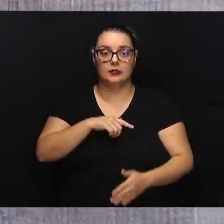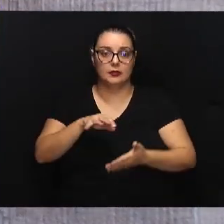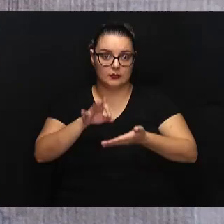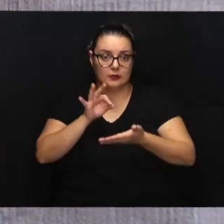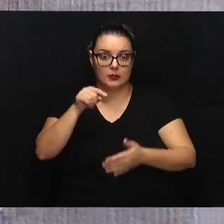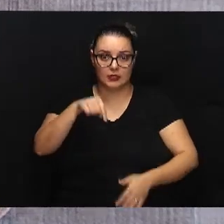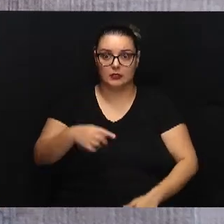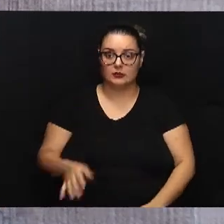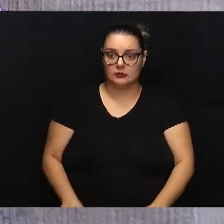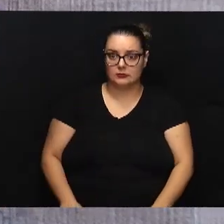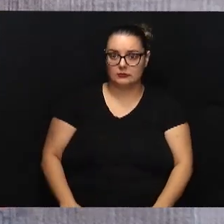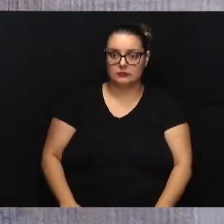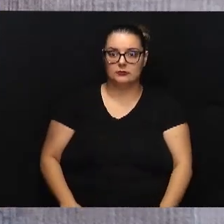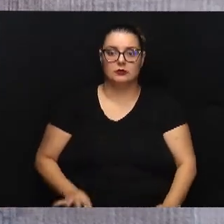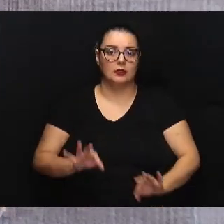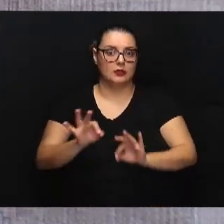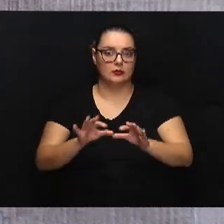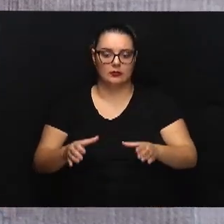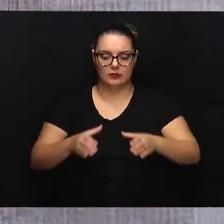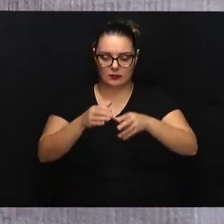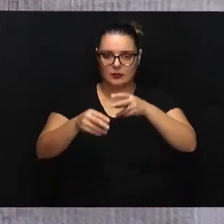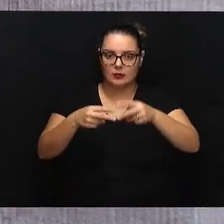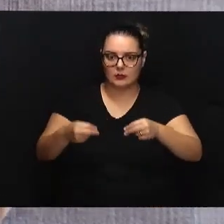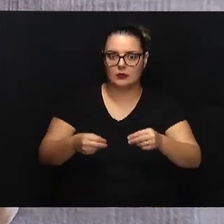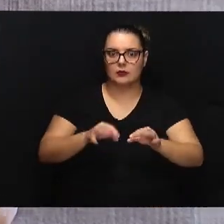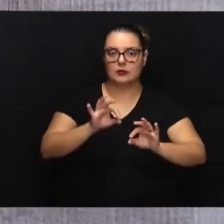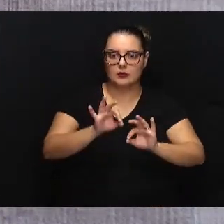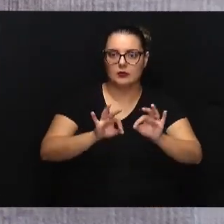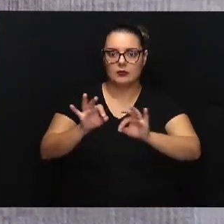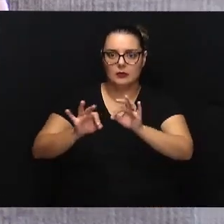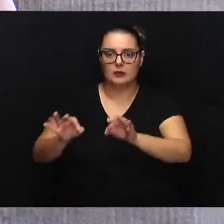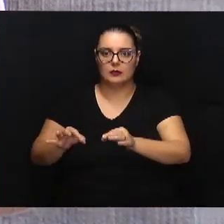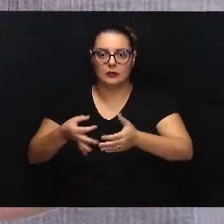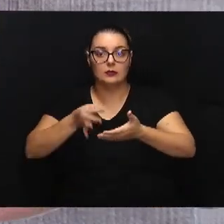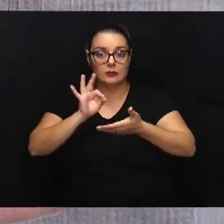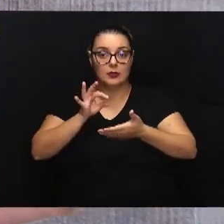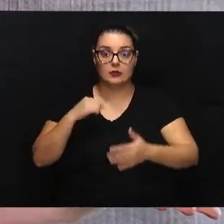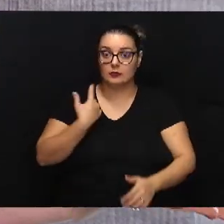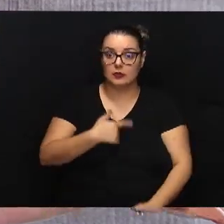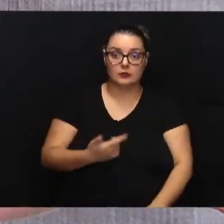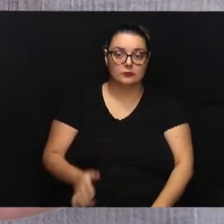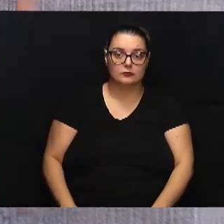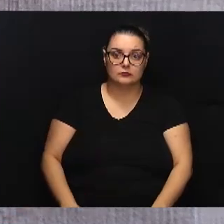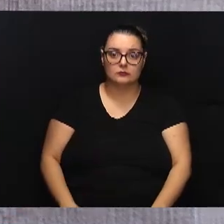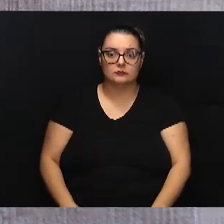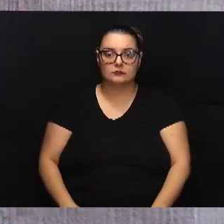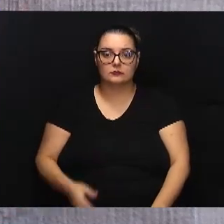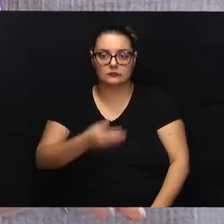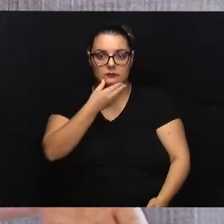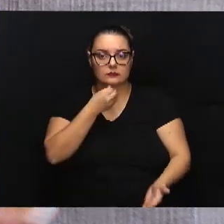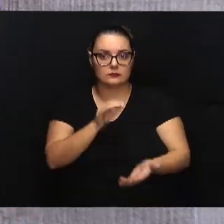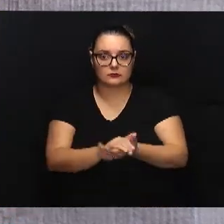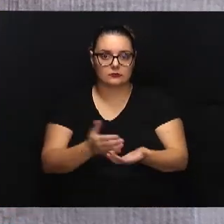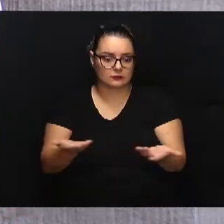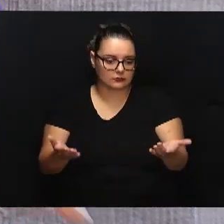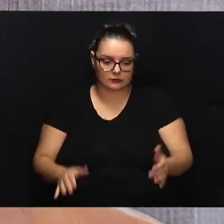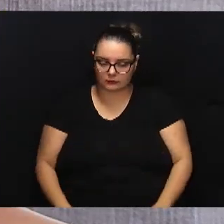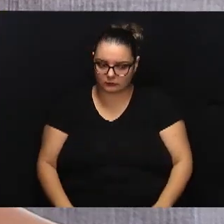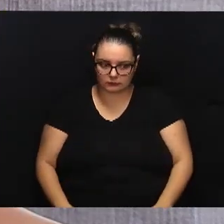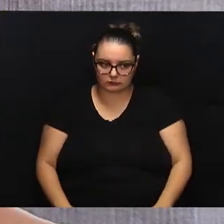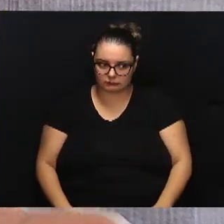aí montei uma cesta. E aí comecei a montar cestas pra gente tomar café. E aí o meu marido virou pra mim e falou assim, amor, tá